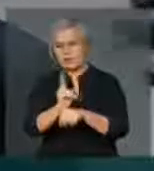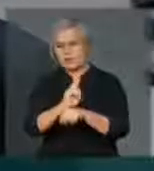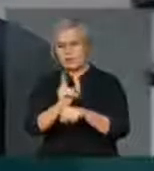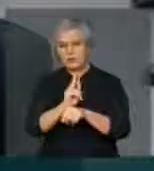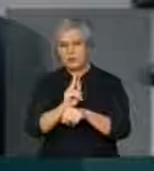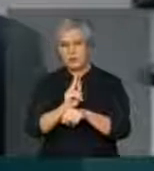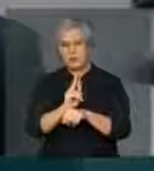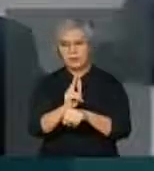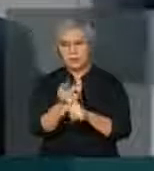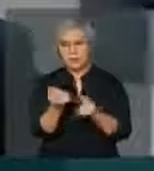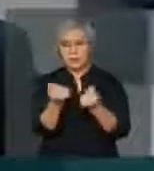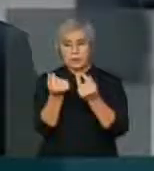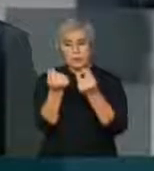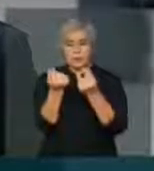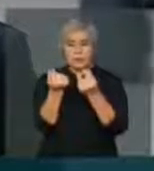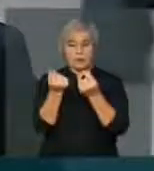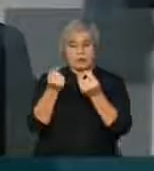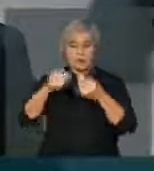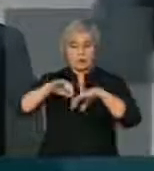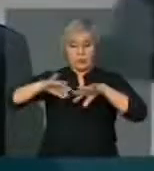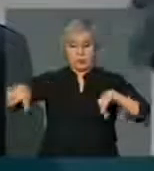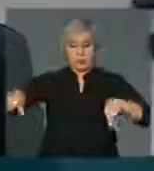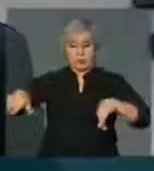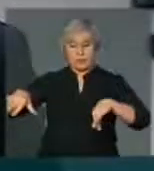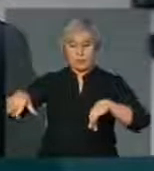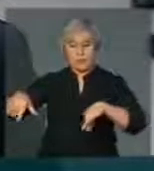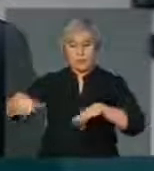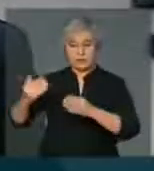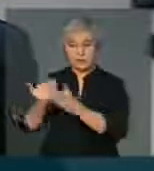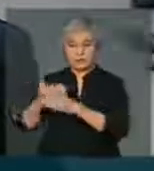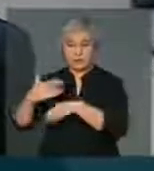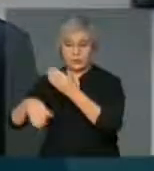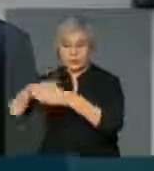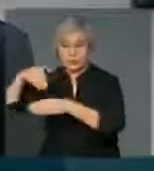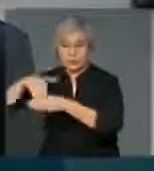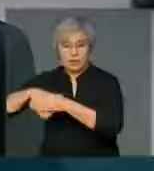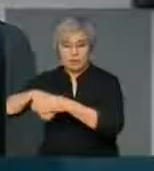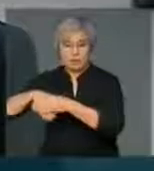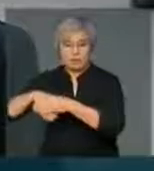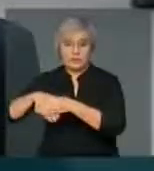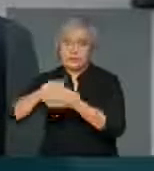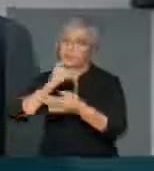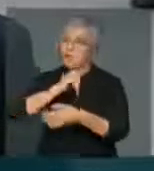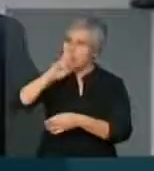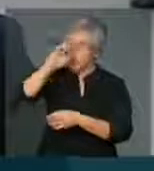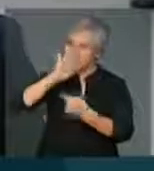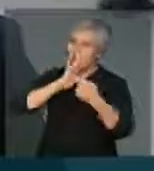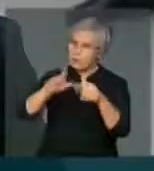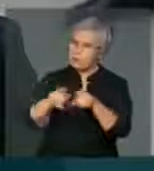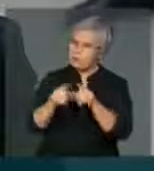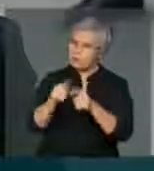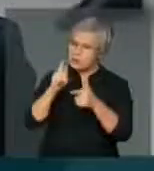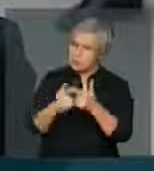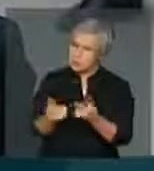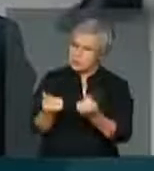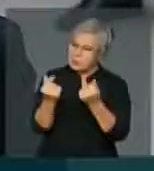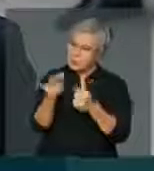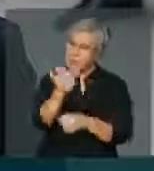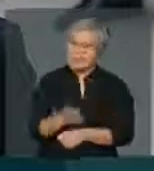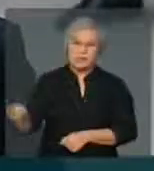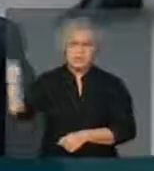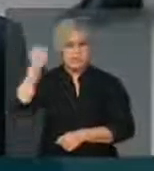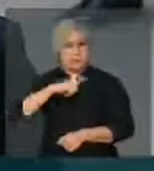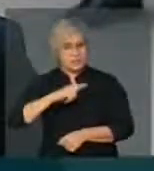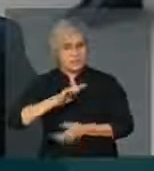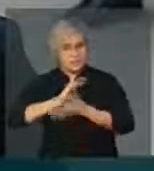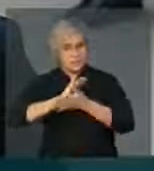processo eleitoral. Vossa Excelência traz essas reflexões, mas mais do que isso, aponta para a crise federativa que nós estamos vivendo, que penaliza os